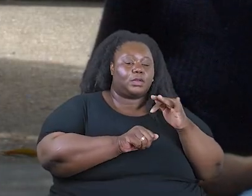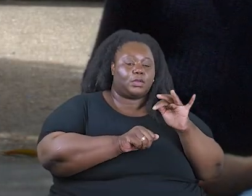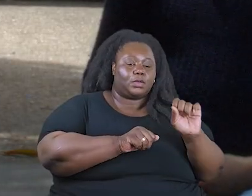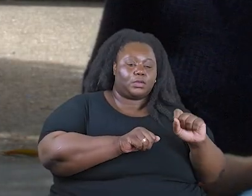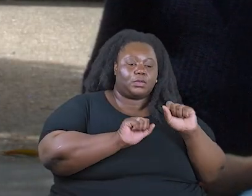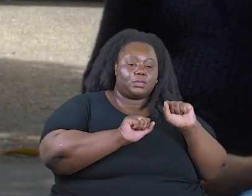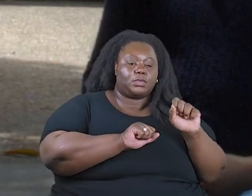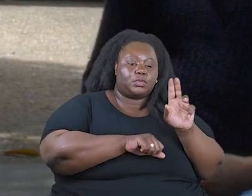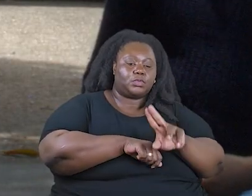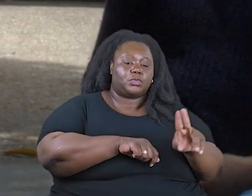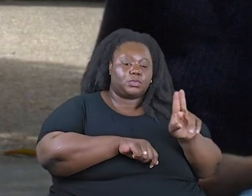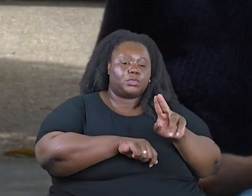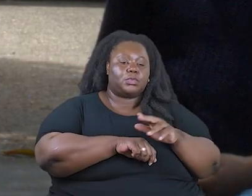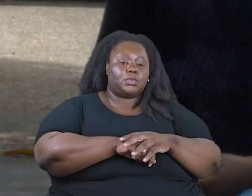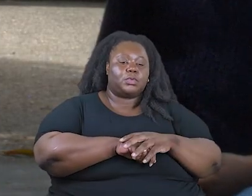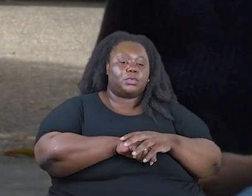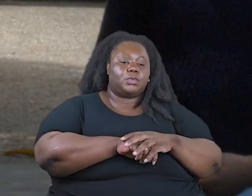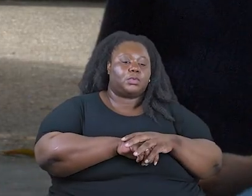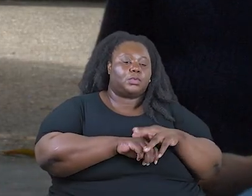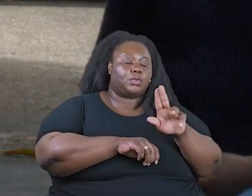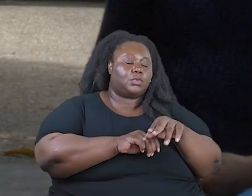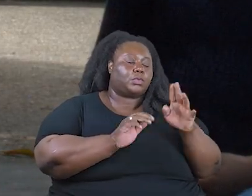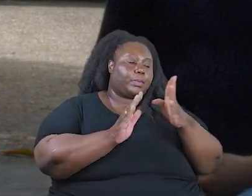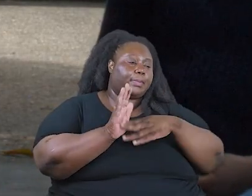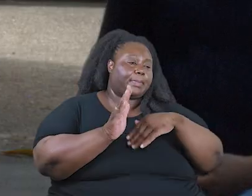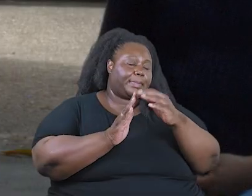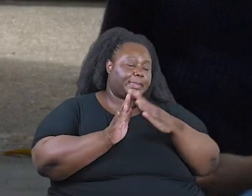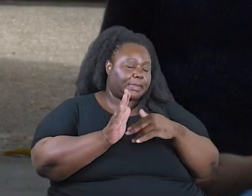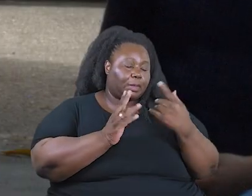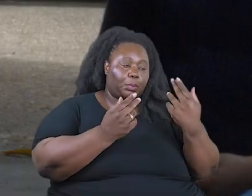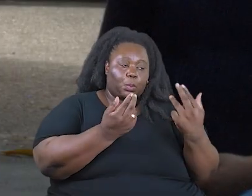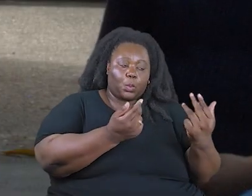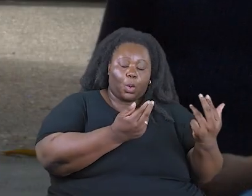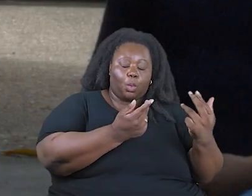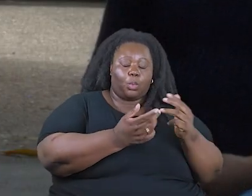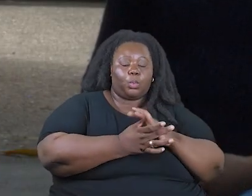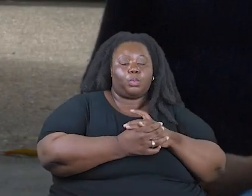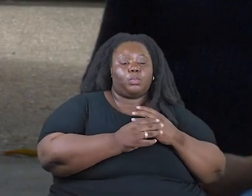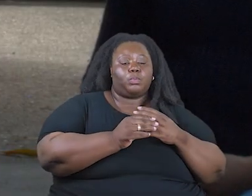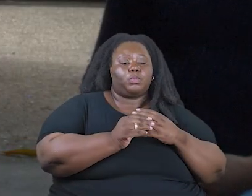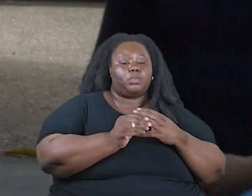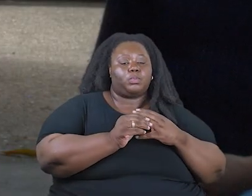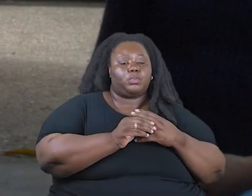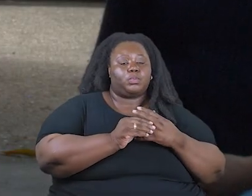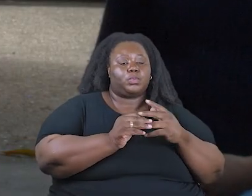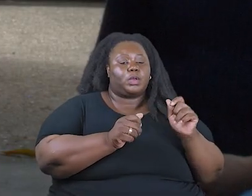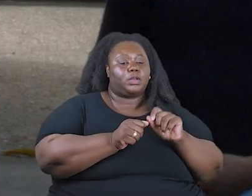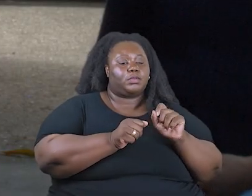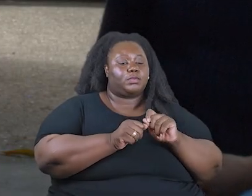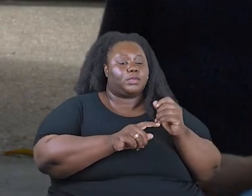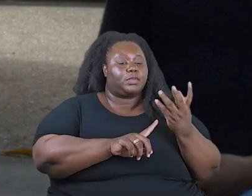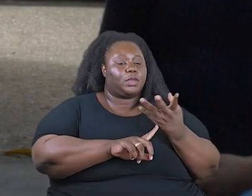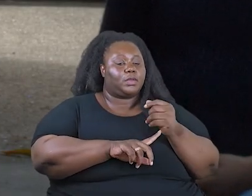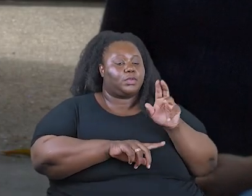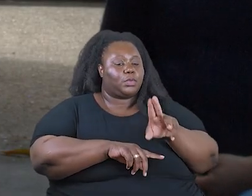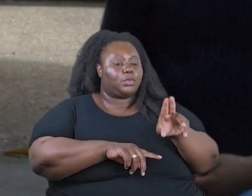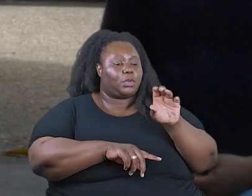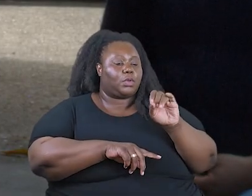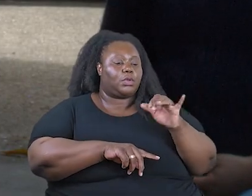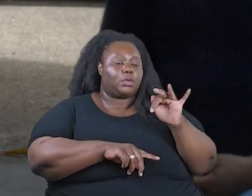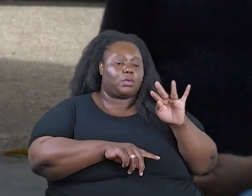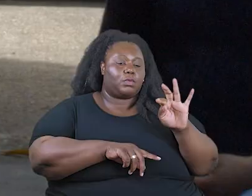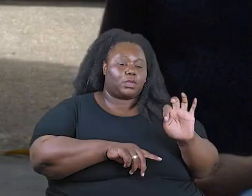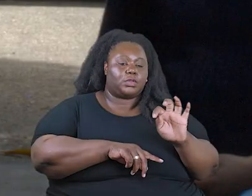offset podia ser usada da mesma forma como um pintor usa um pincel. Então ele fazia obras de arte